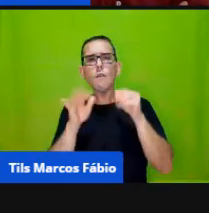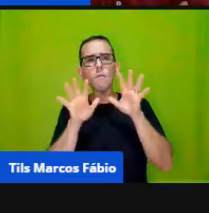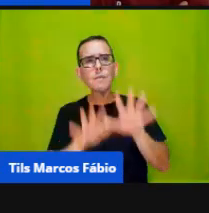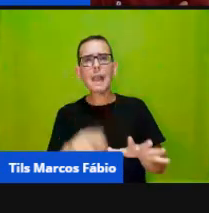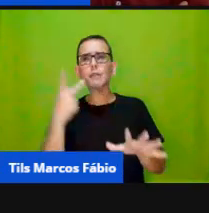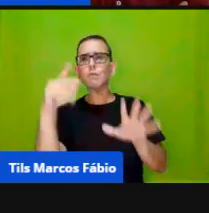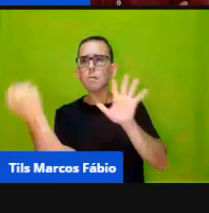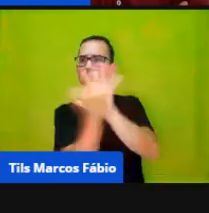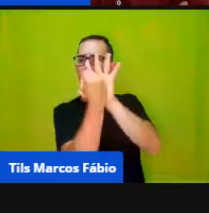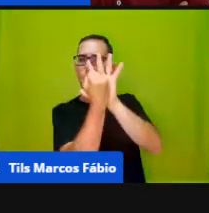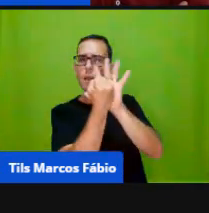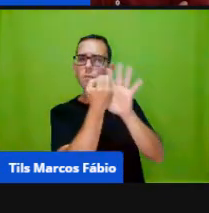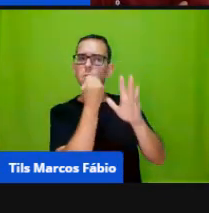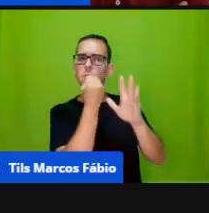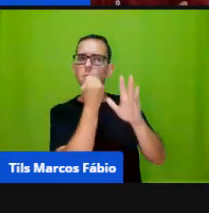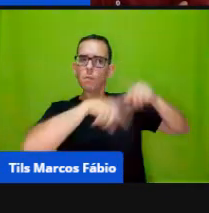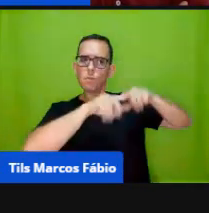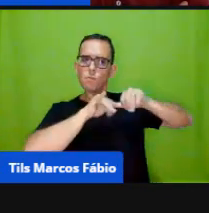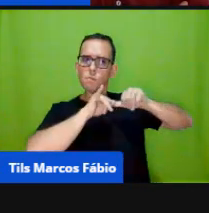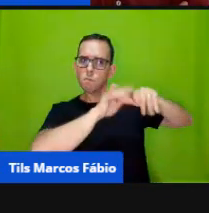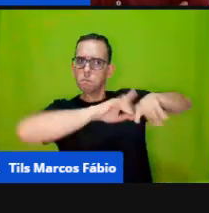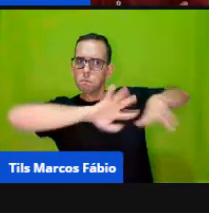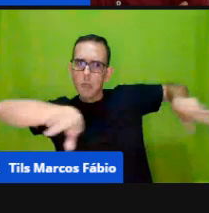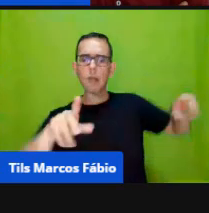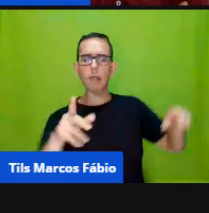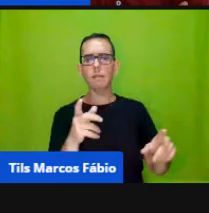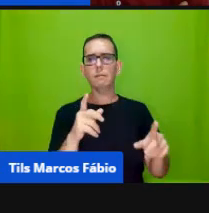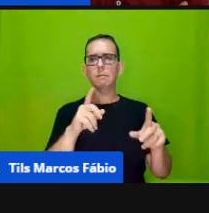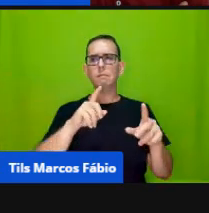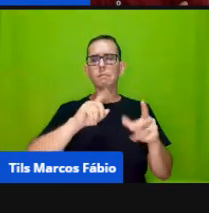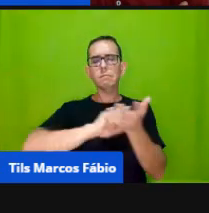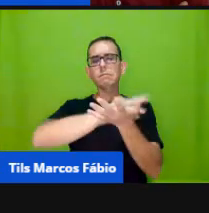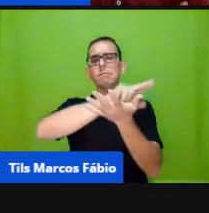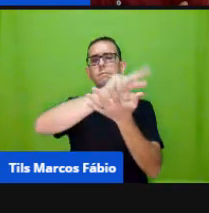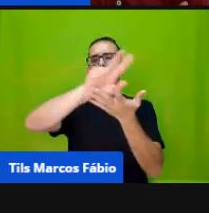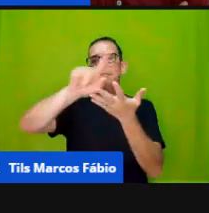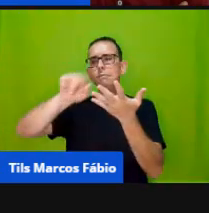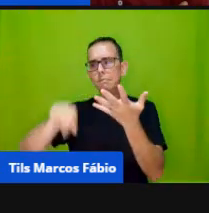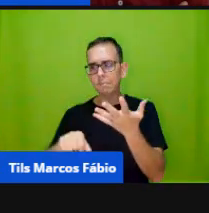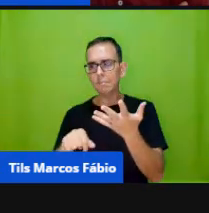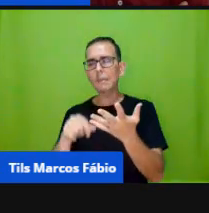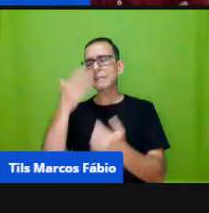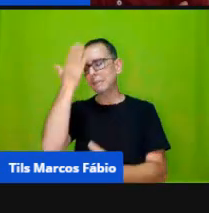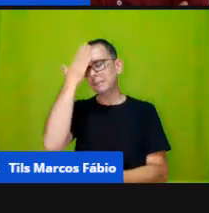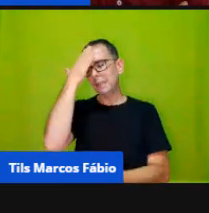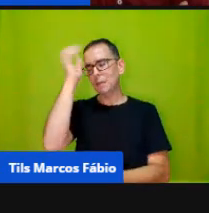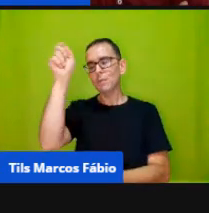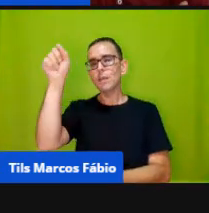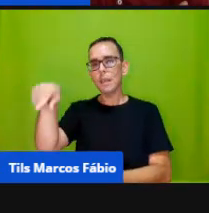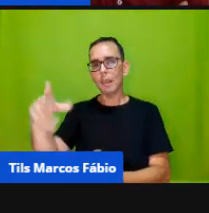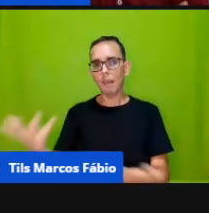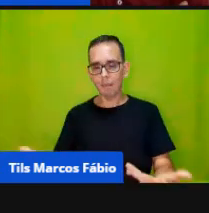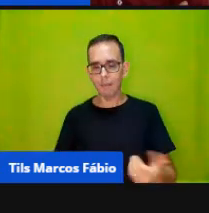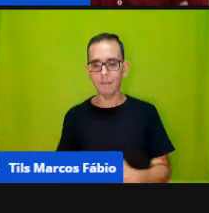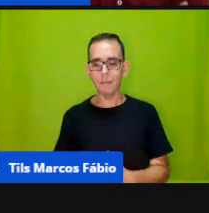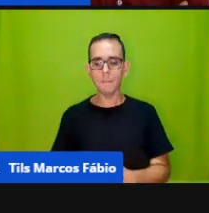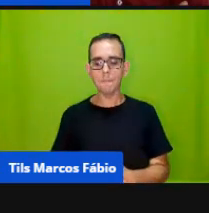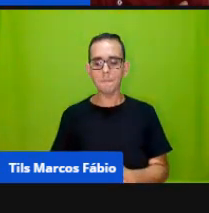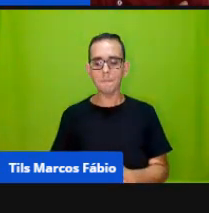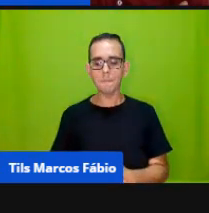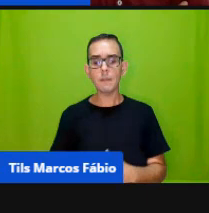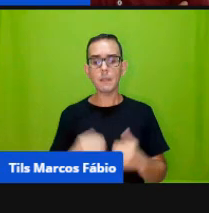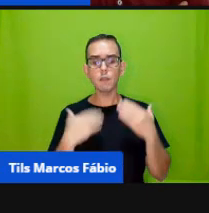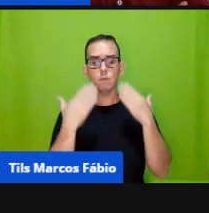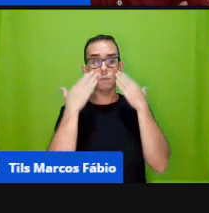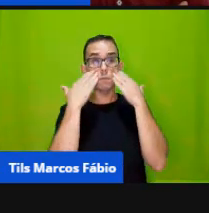marca no meu bom produto, né? Aquelas coisas que quem trabalha com isso sabe o que eu estou falando. E eu me deparei